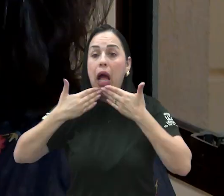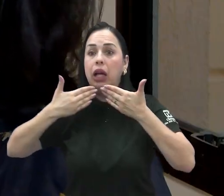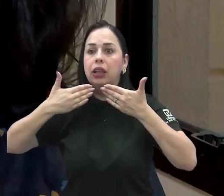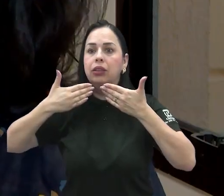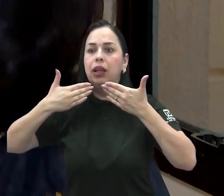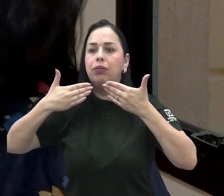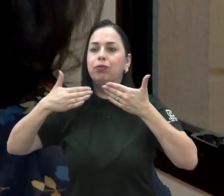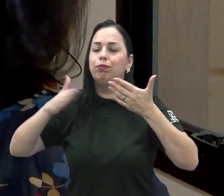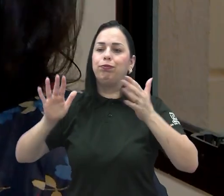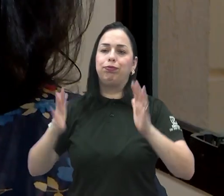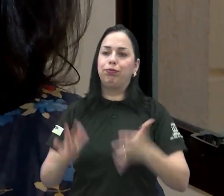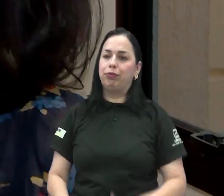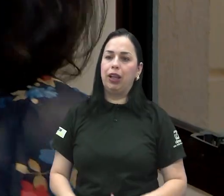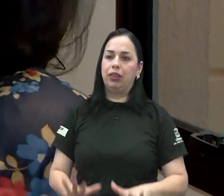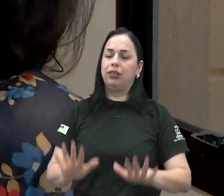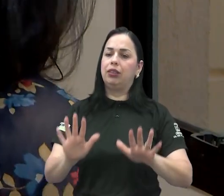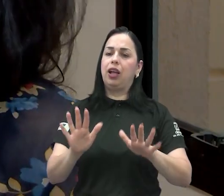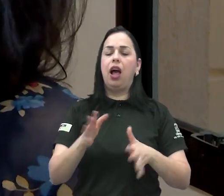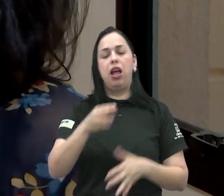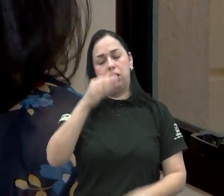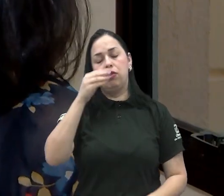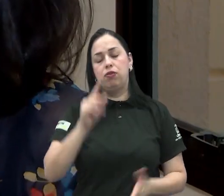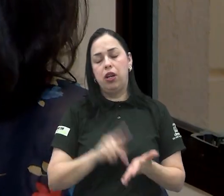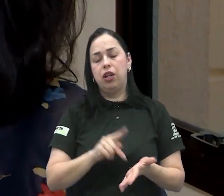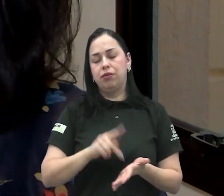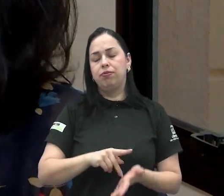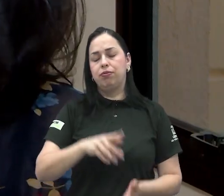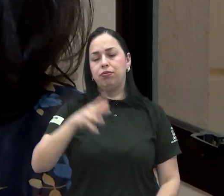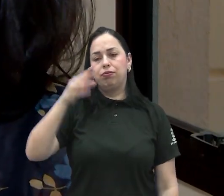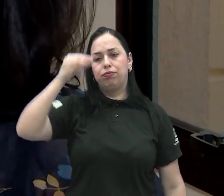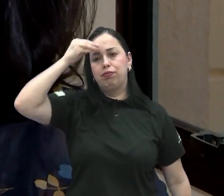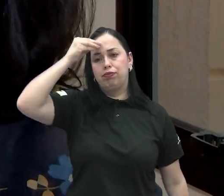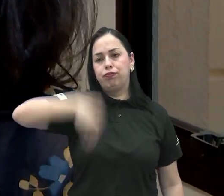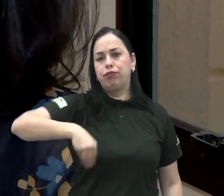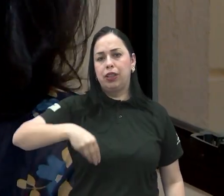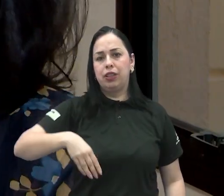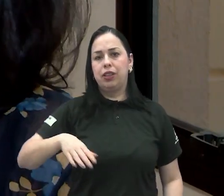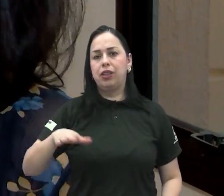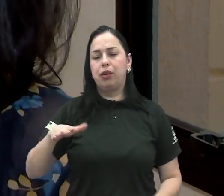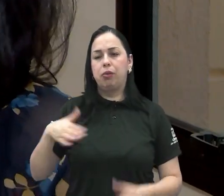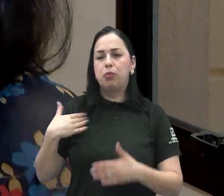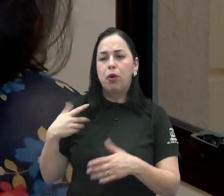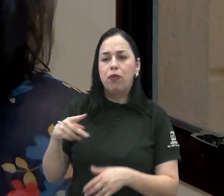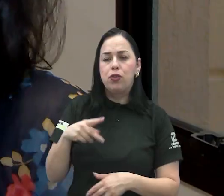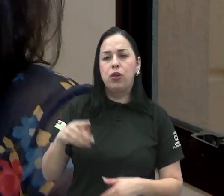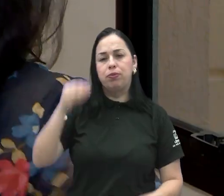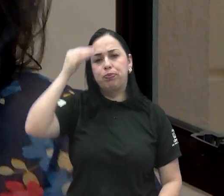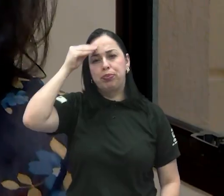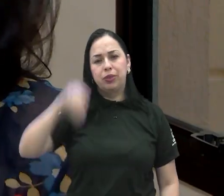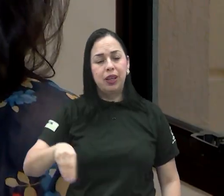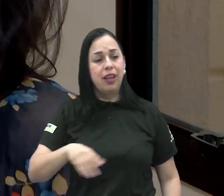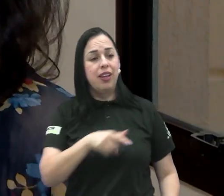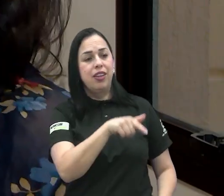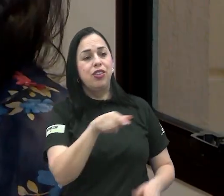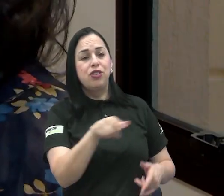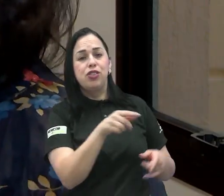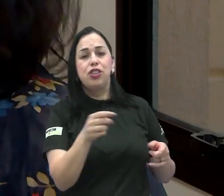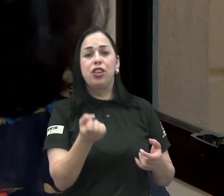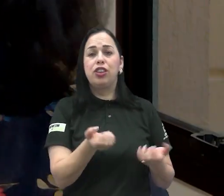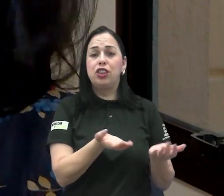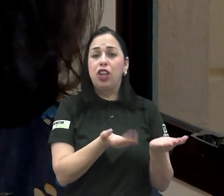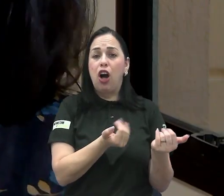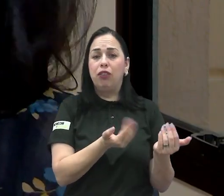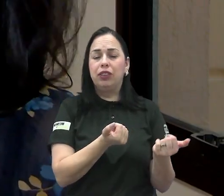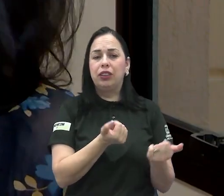acha que vai melhorar, não, regride. E aí vai desanimando de fato quem está em sala de aula